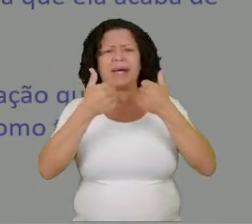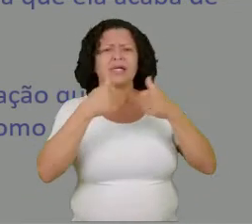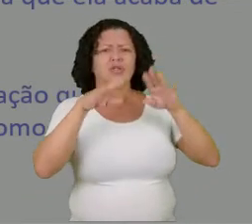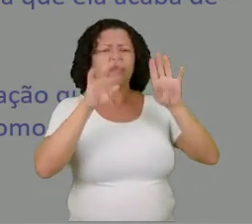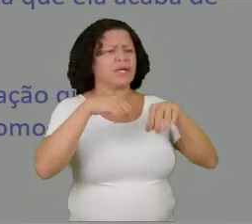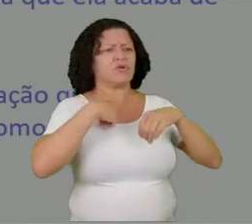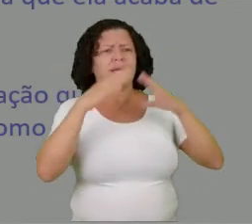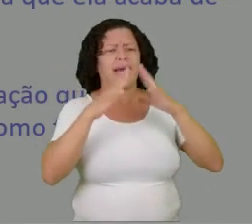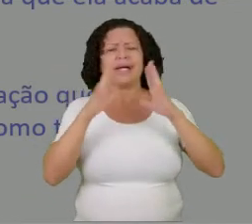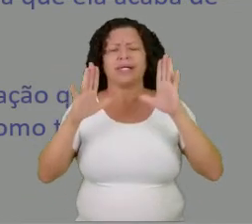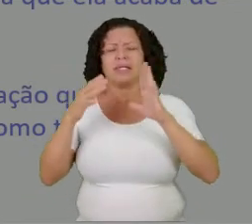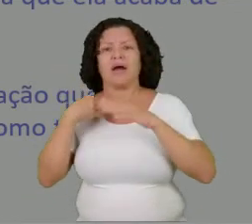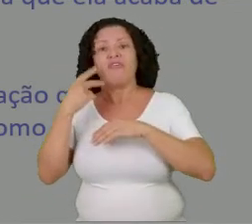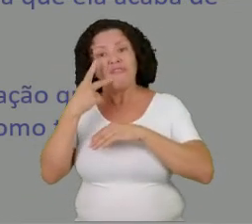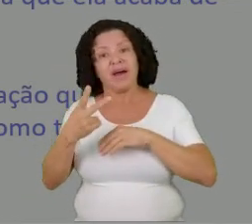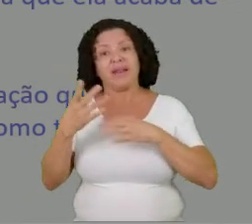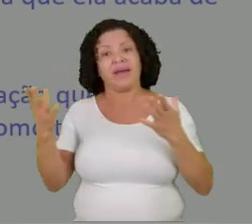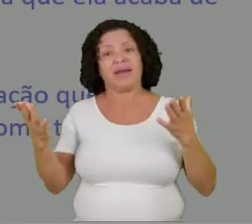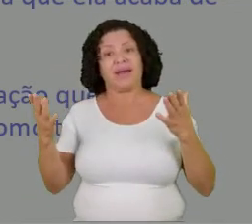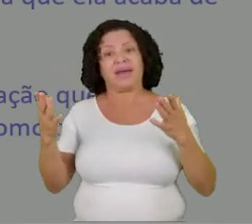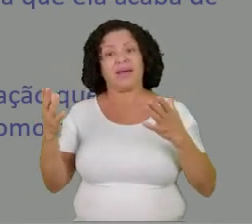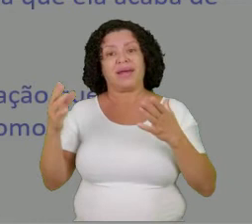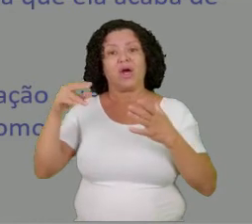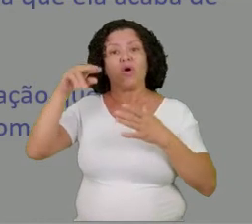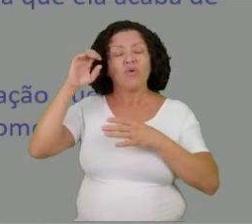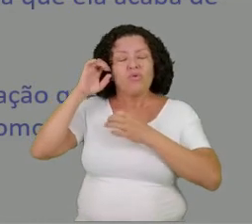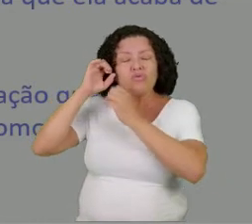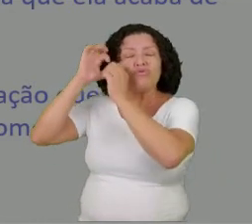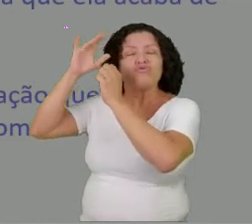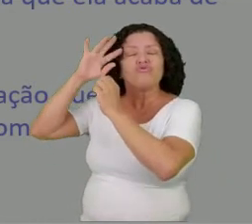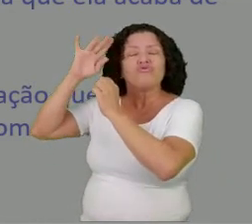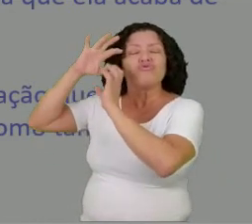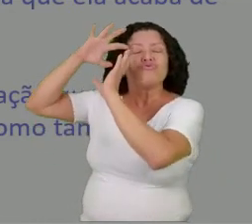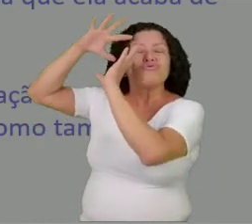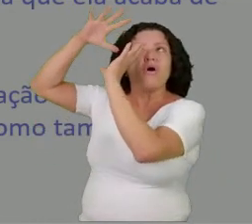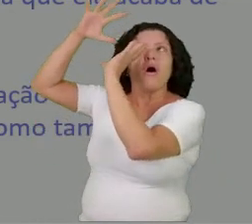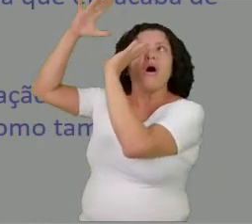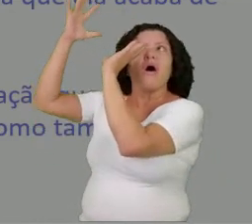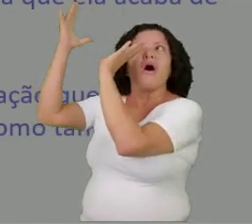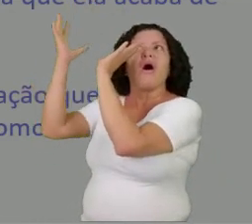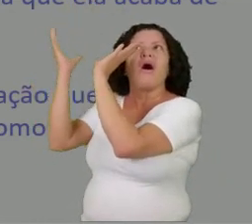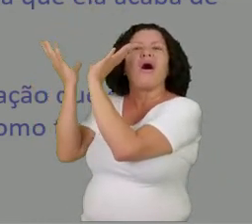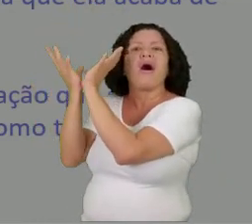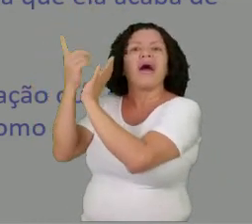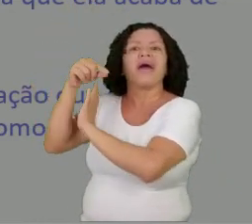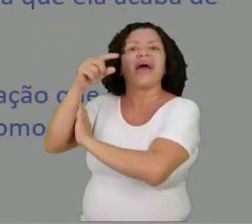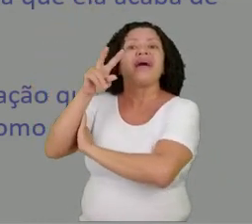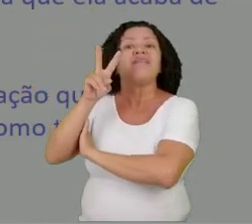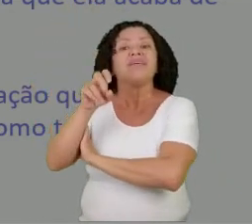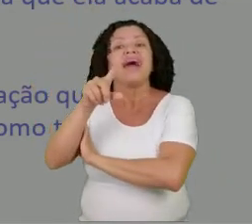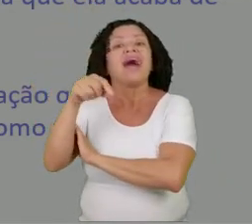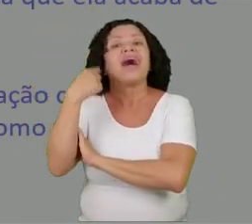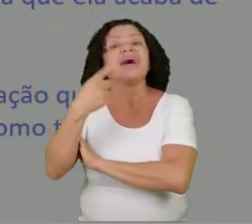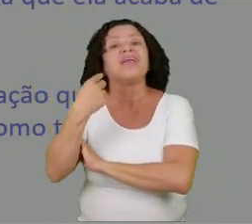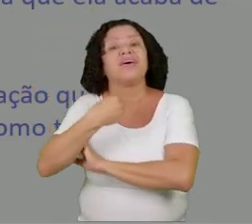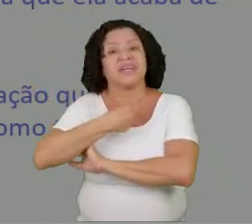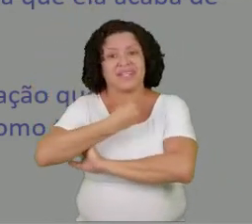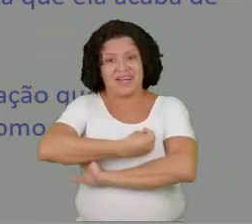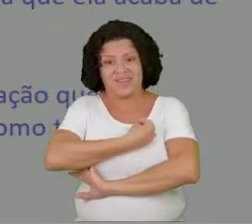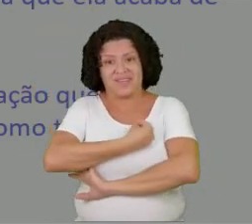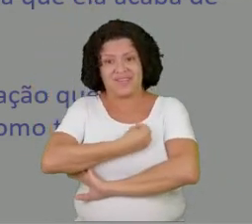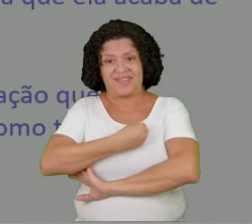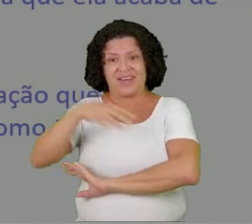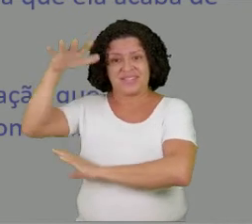que eu estou? Ah, não, está tudo bem, eu estou em casa. Né? Por isso que eu falei, o sonho nos dá uma dica enorme do que